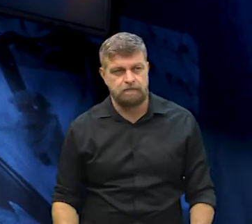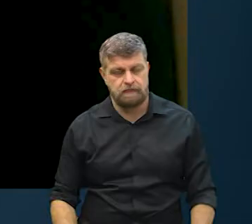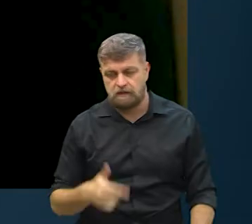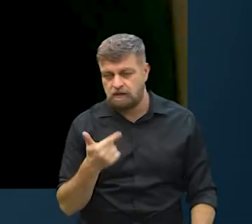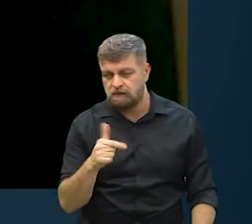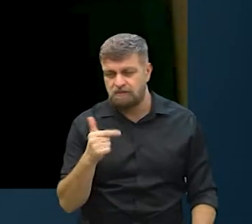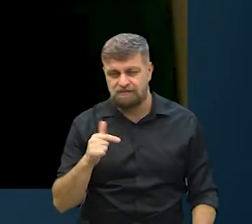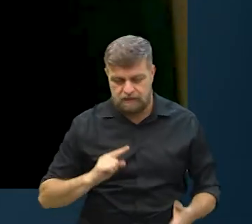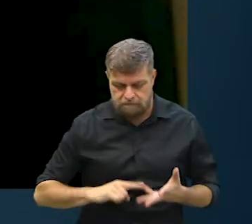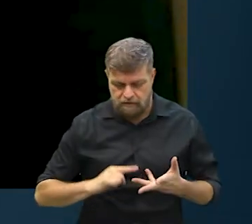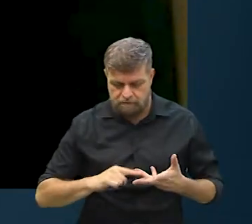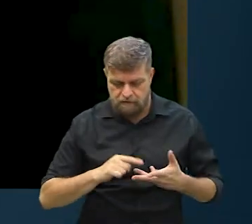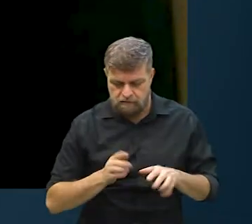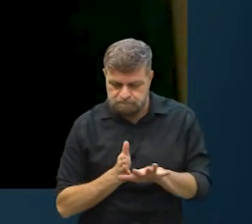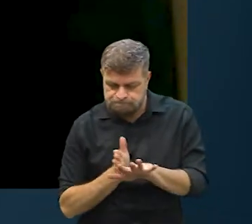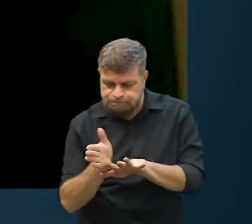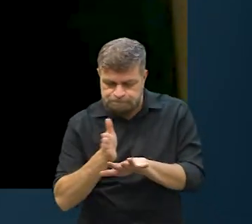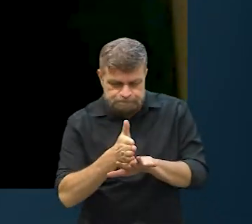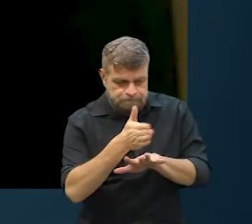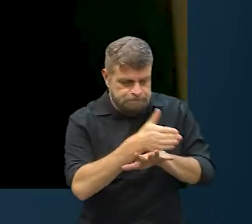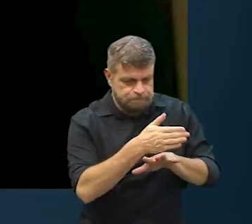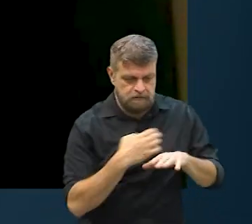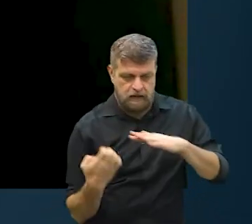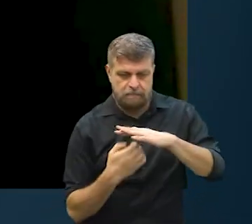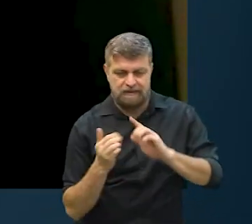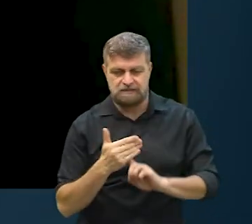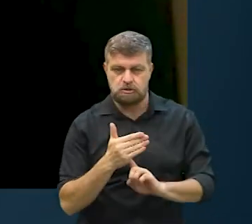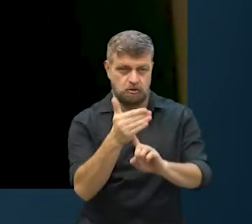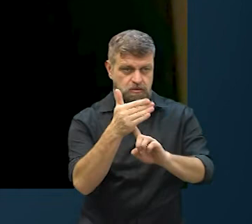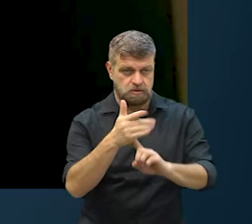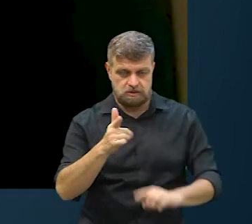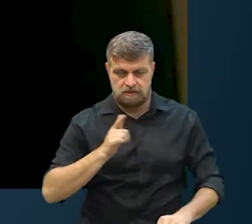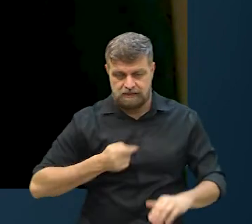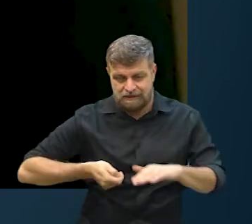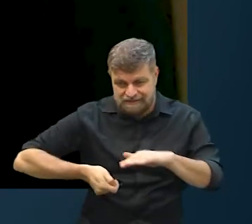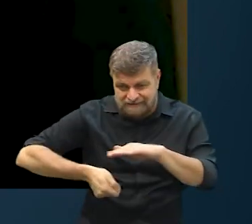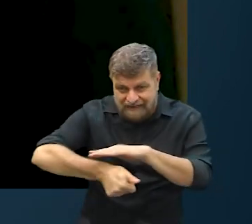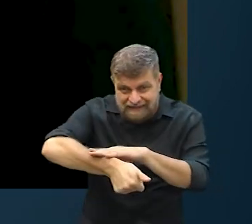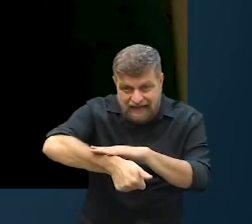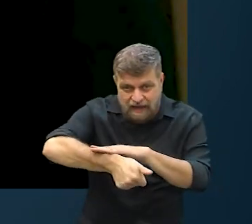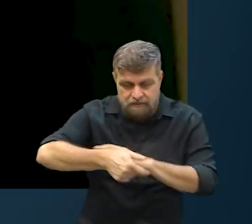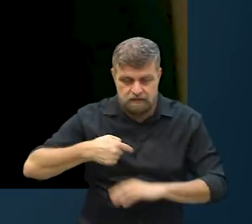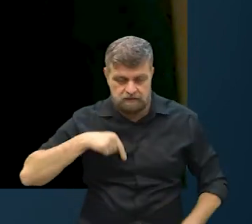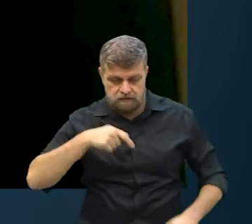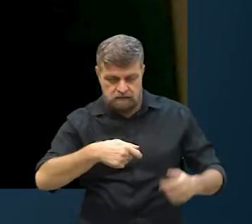ter todas as vertentes que uma startup, que uma empresa